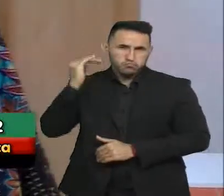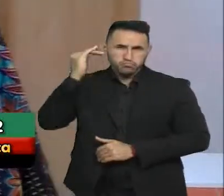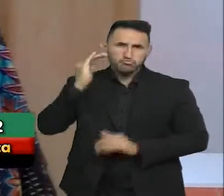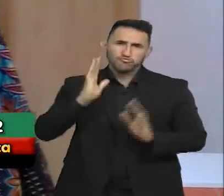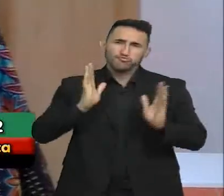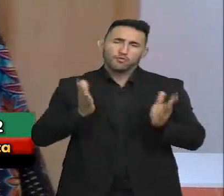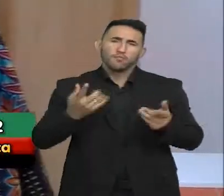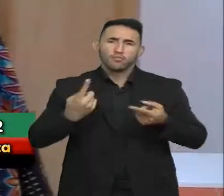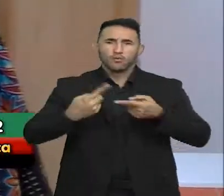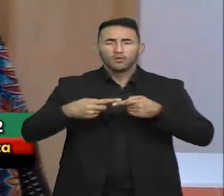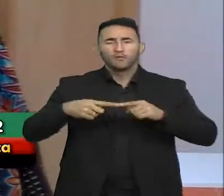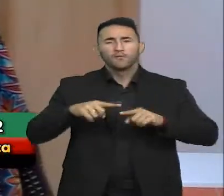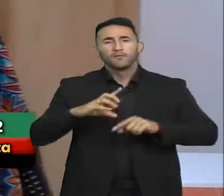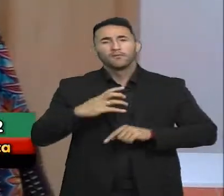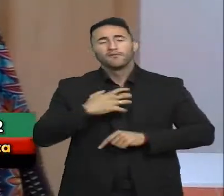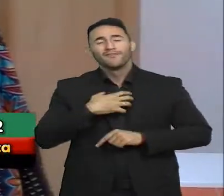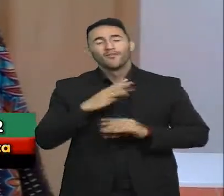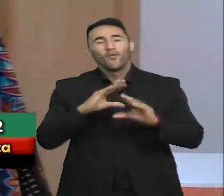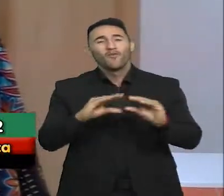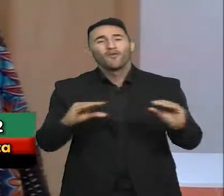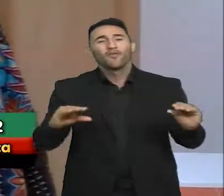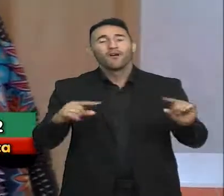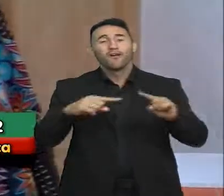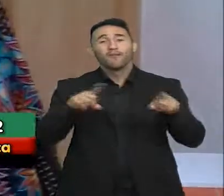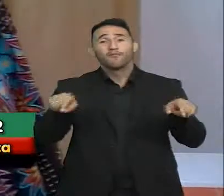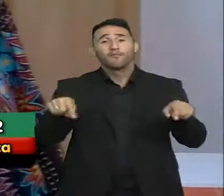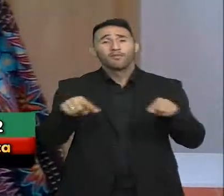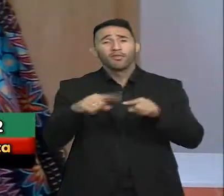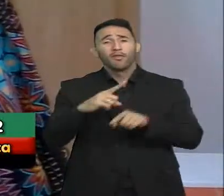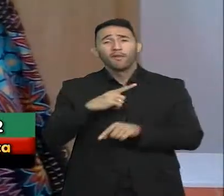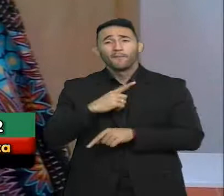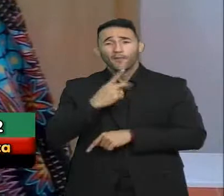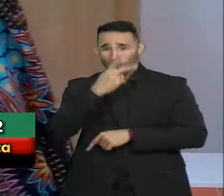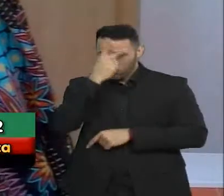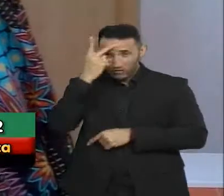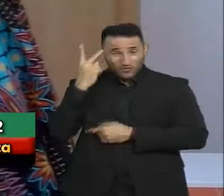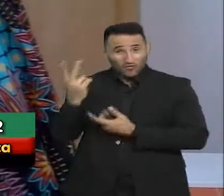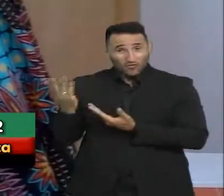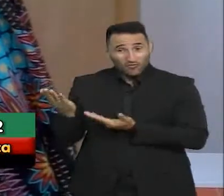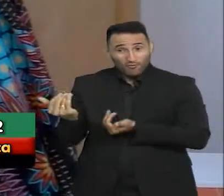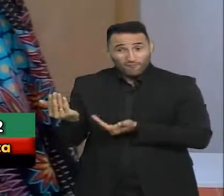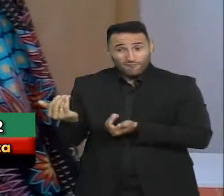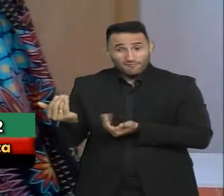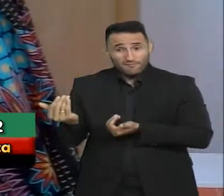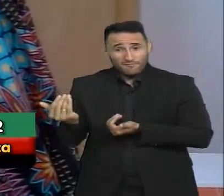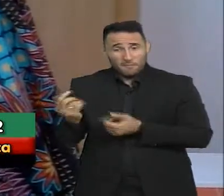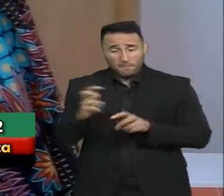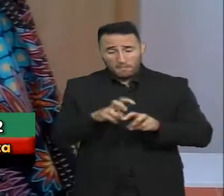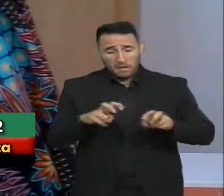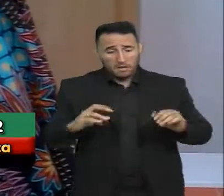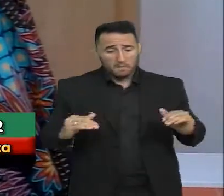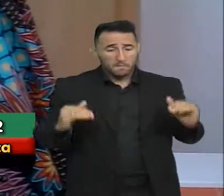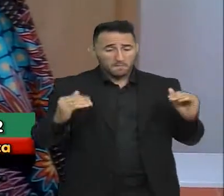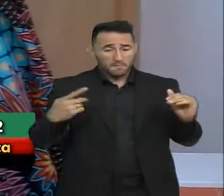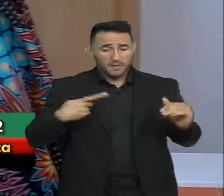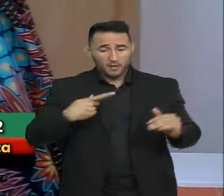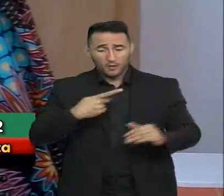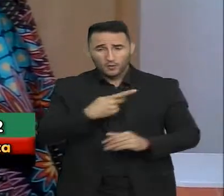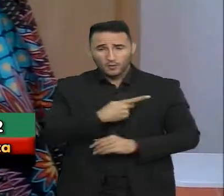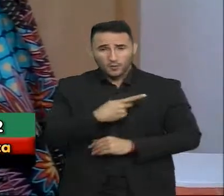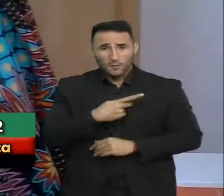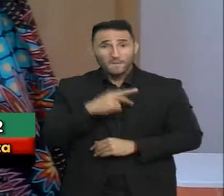muito confortável e feliz por ter gente jovem também. E aí ver aqui, nessa mesa, o pastor,